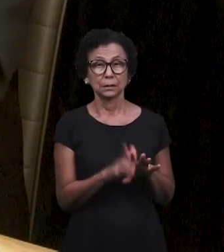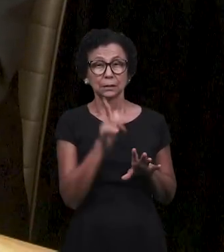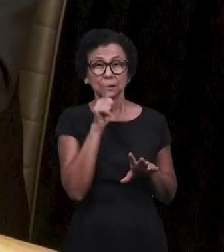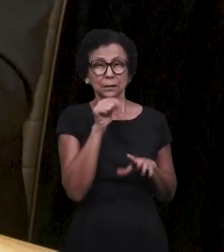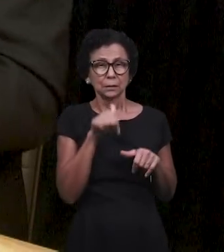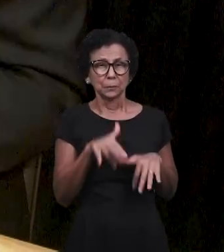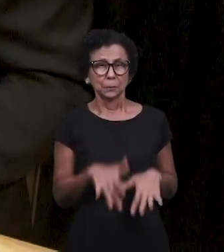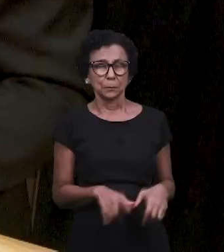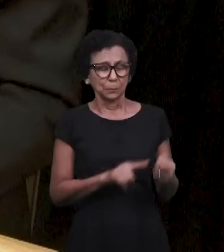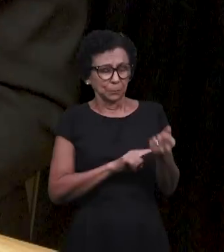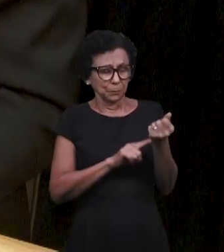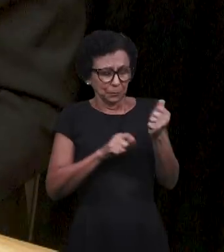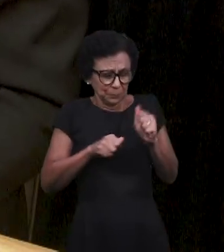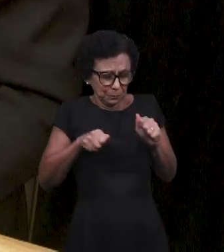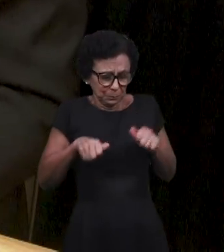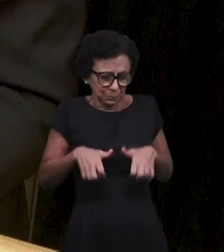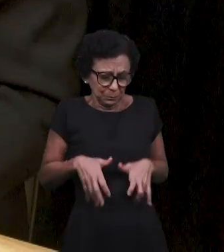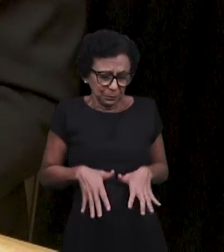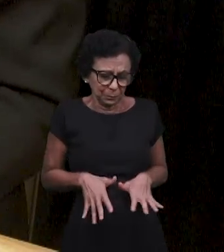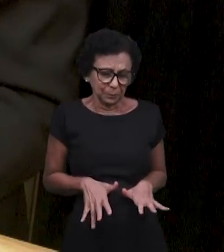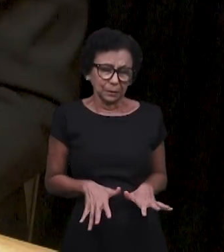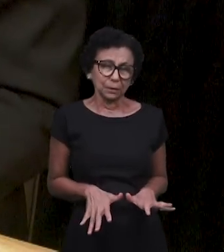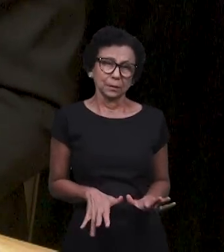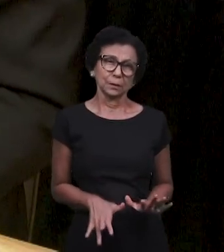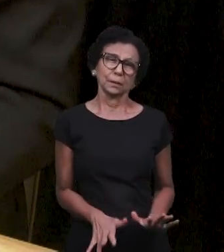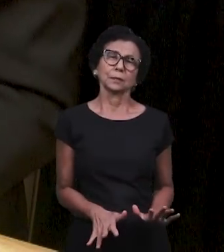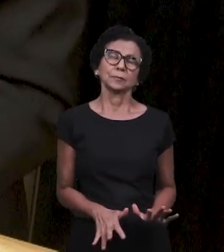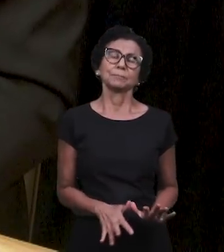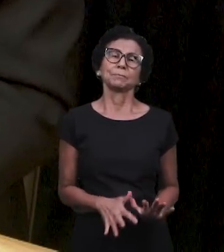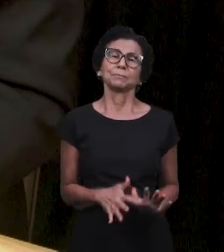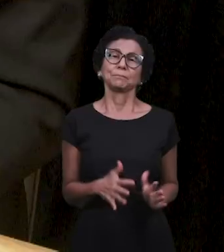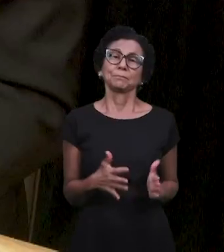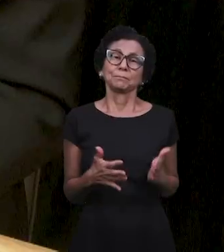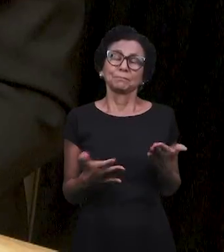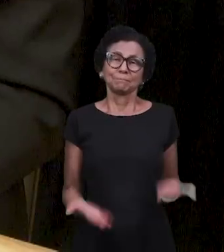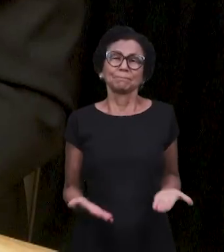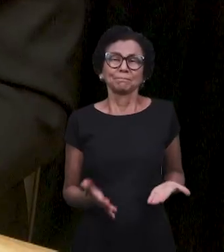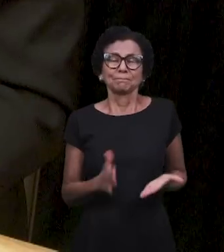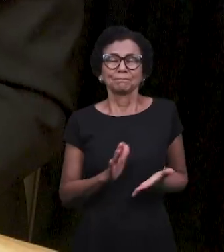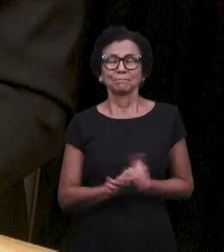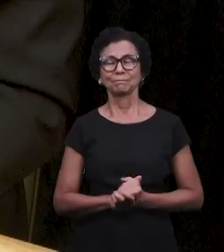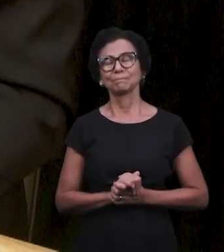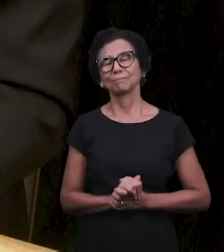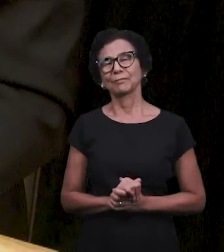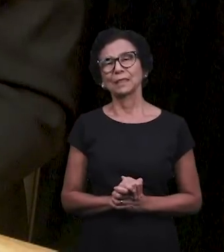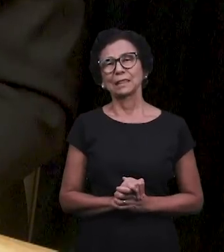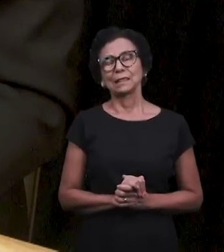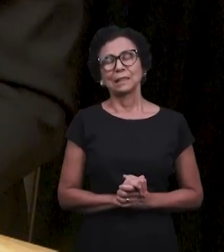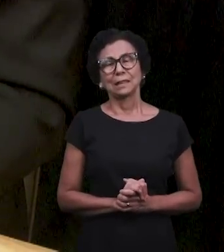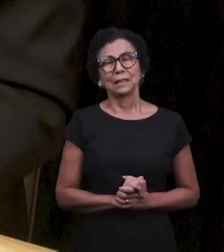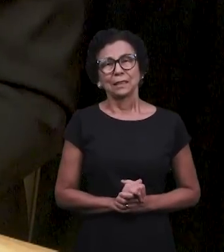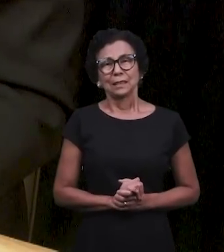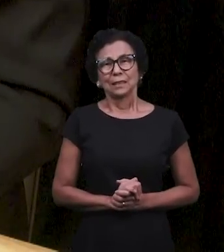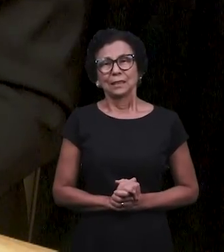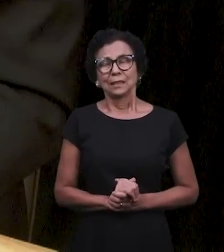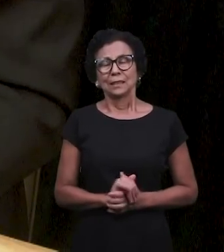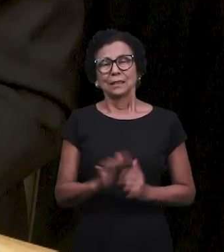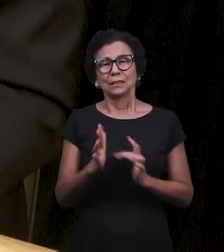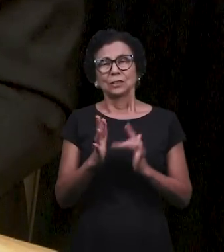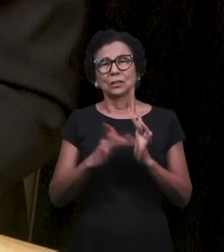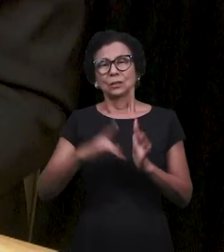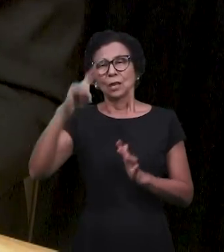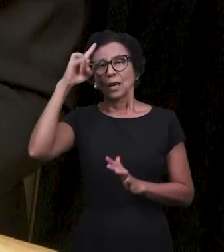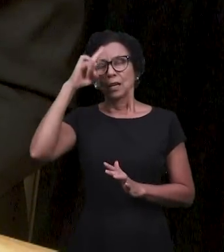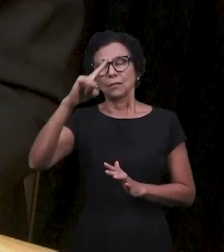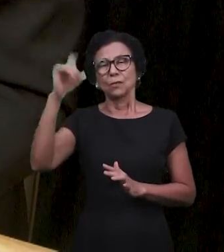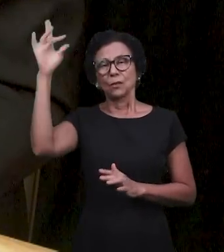de Deus para o homem. É a palavra de Deus e a vida, o Espírito Santo, que veio da eternidade para